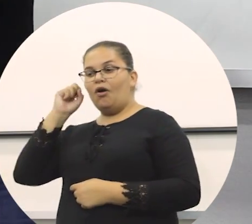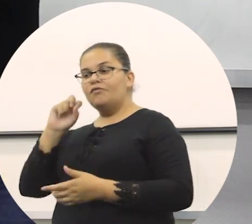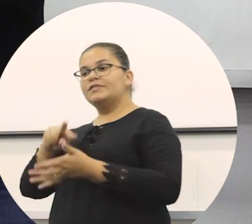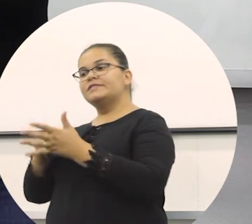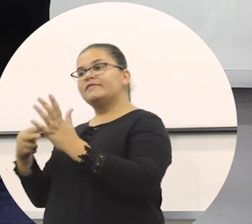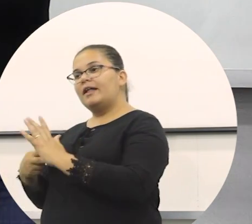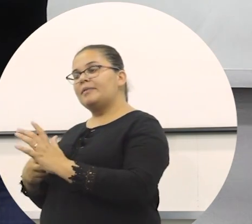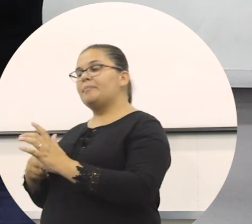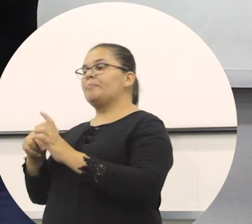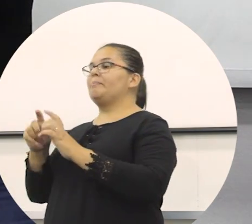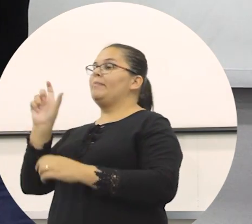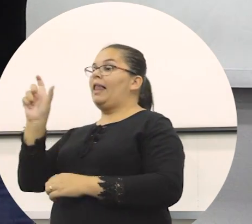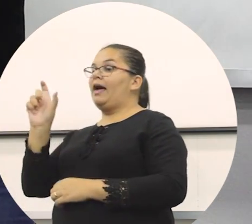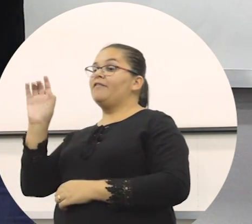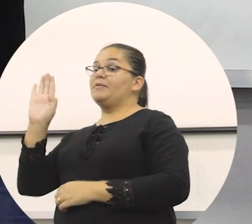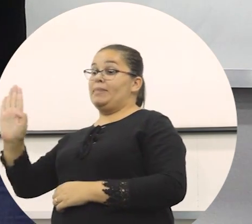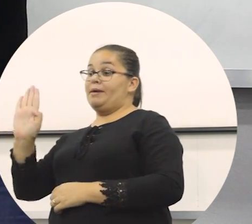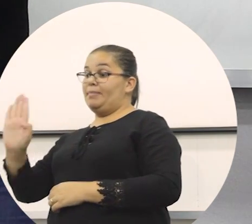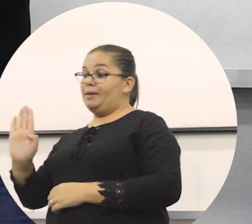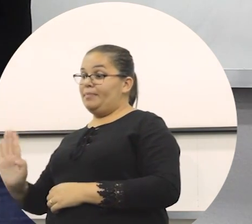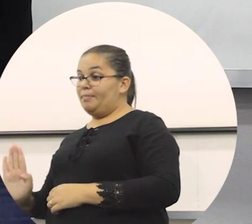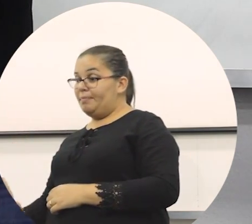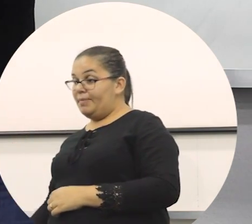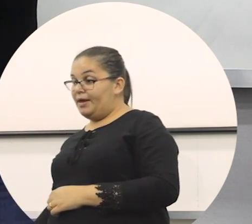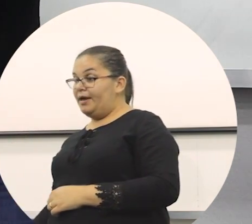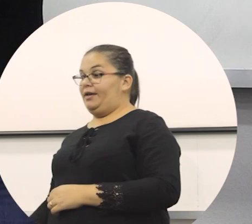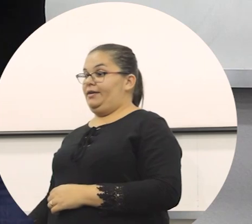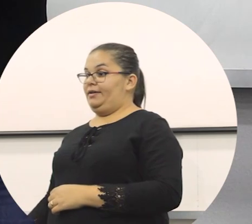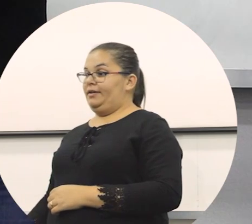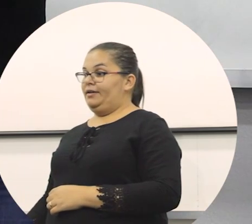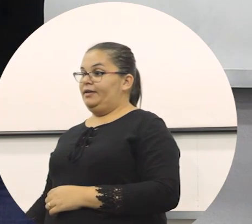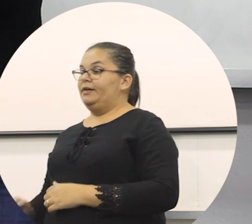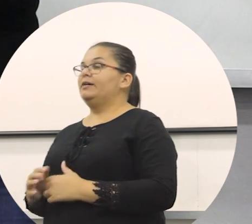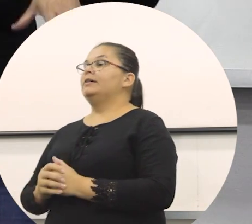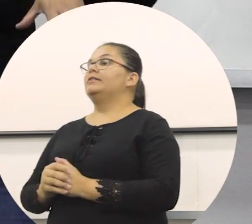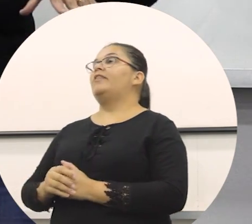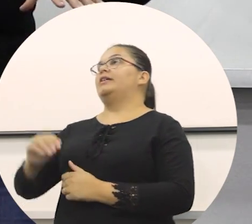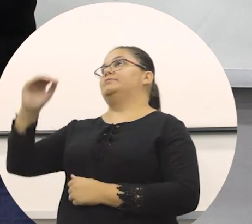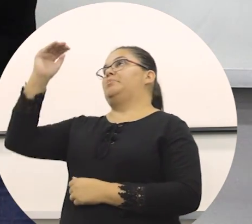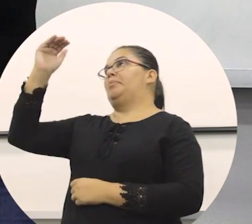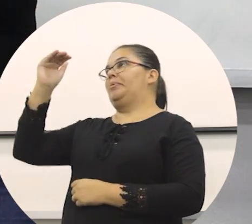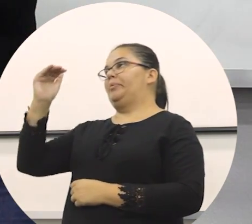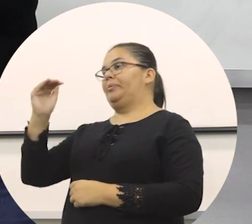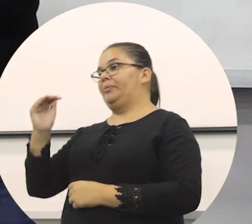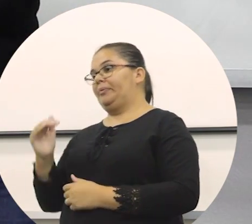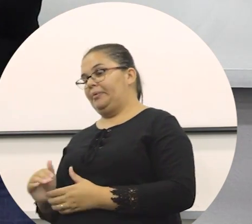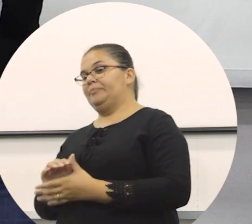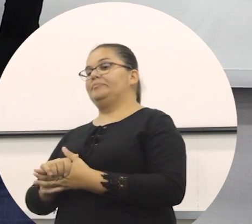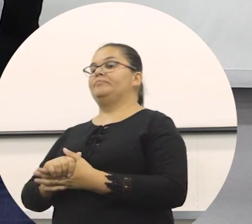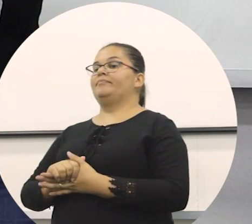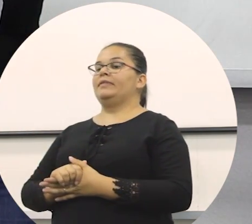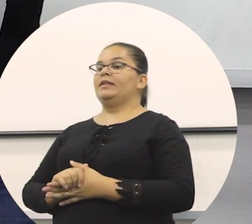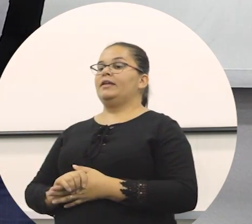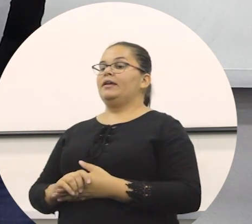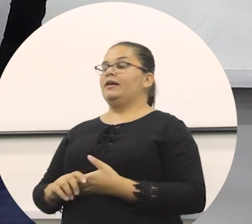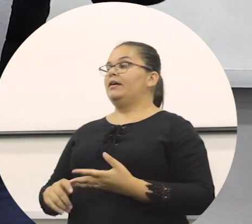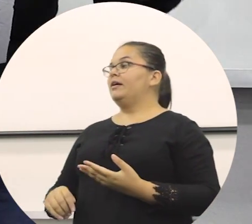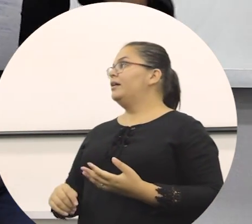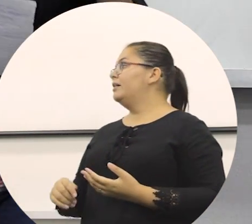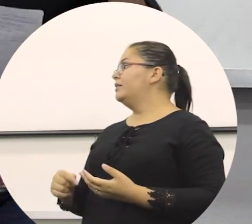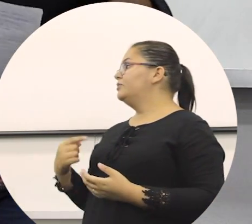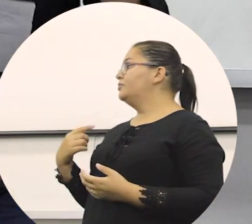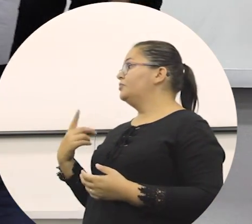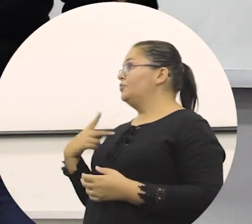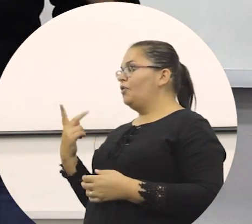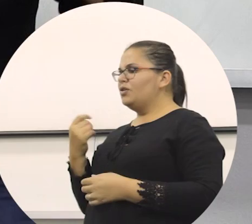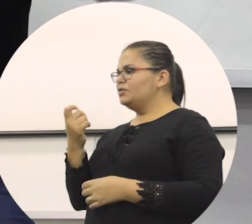palavras começam com B. Então ela pega essa questão do B e palavras começam, faz aquela lista de palavras que começam com B. A gente quase não fez isso, né, gente?